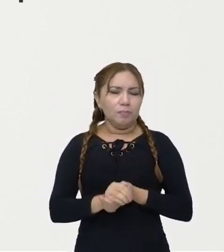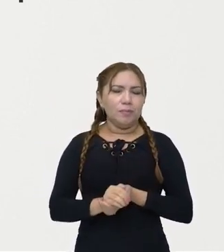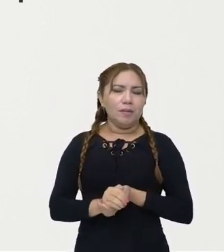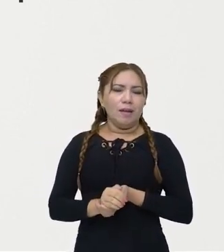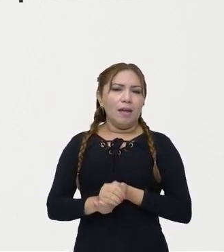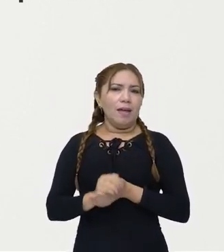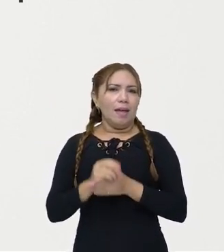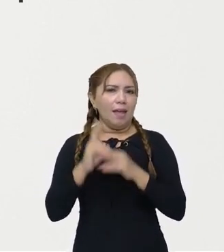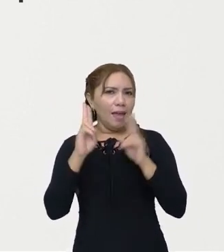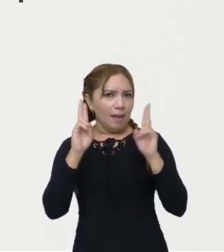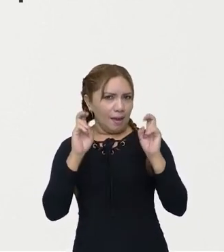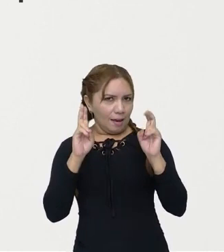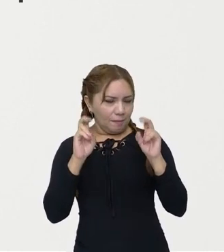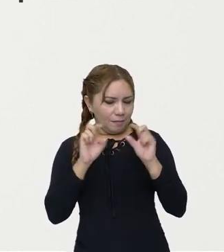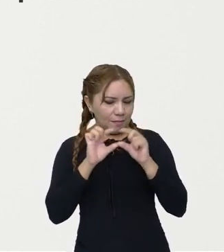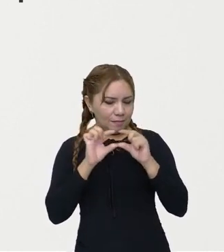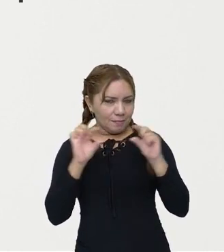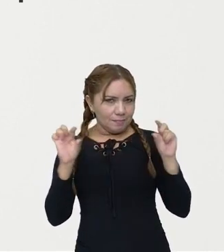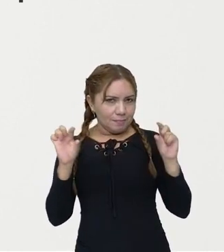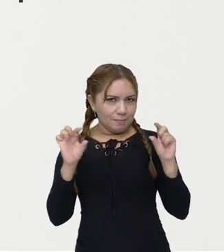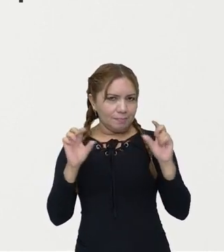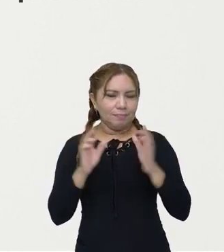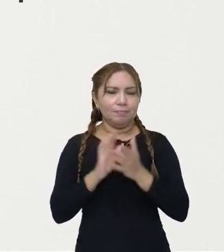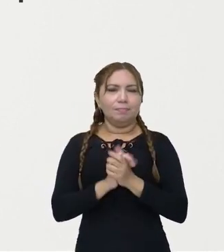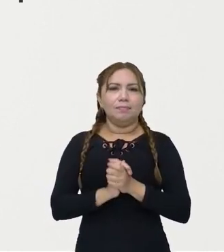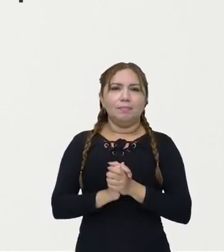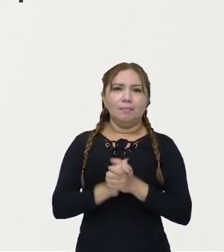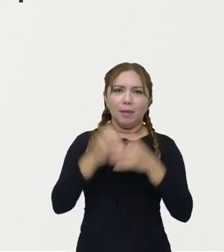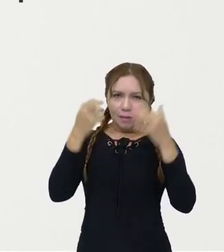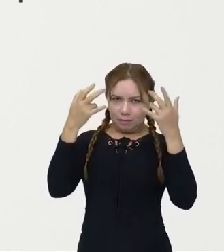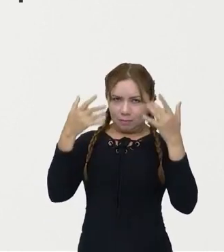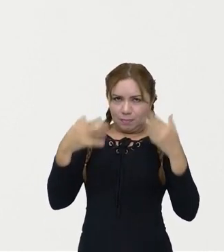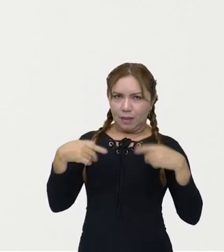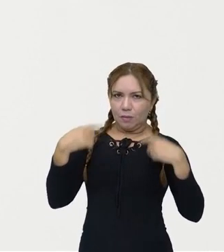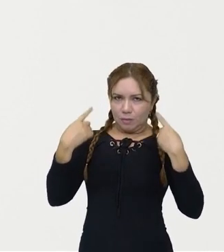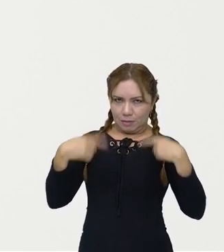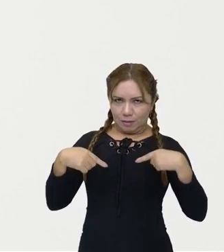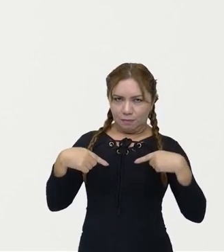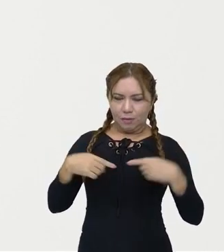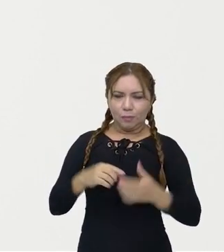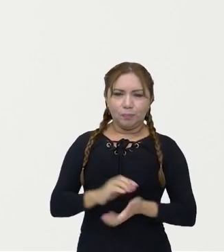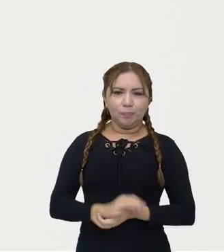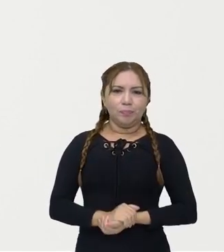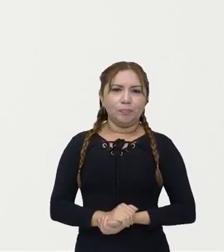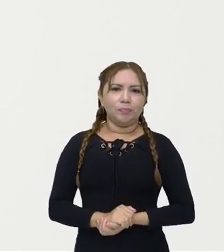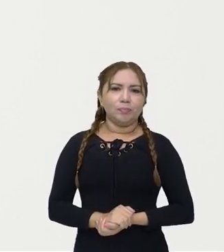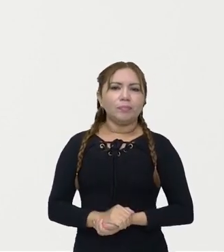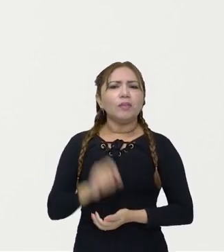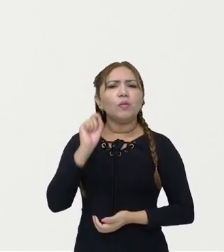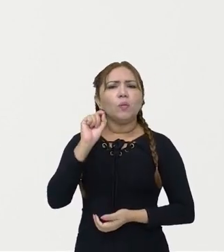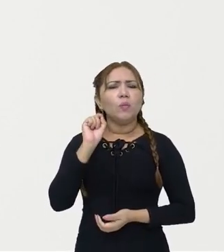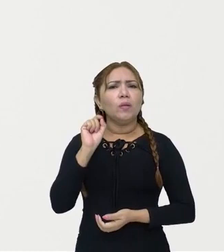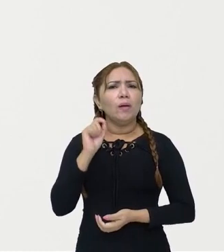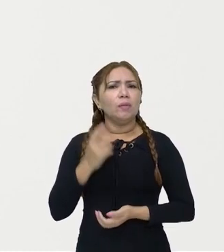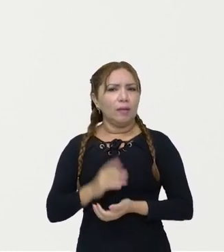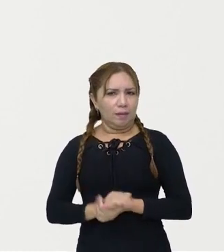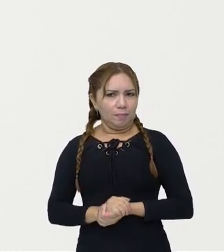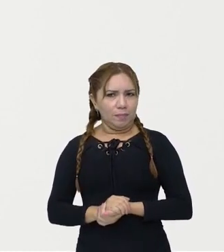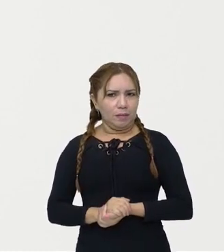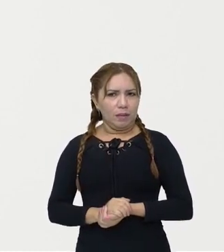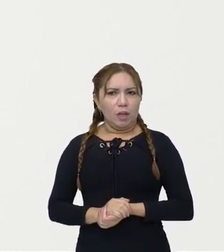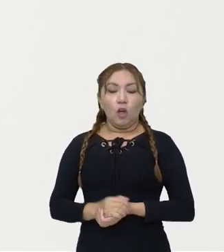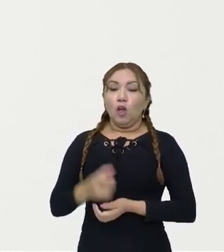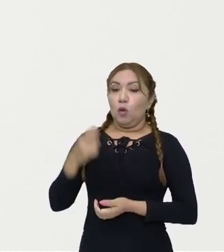seguinte charada para compor o desafio. O que é o que é?